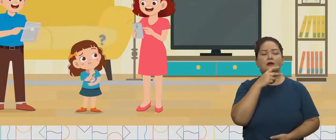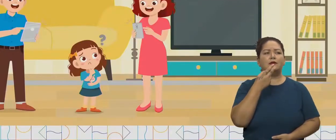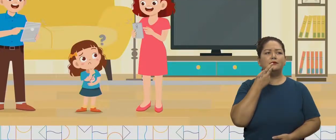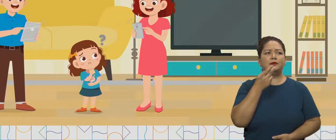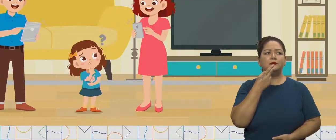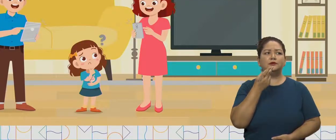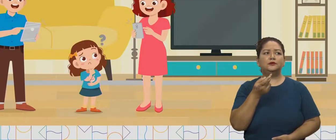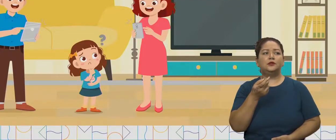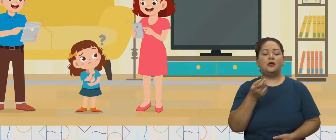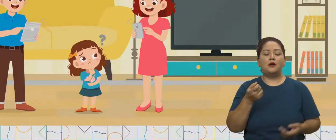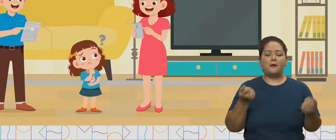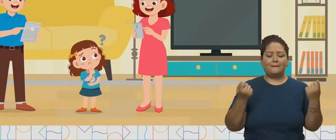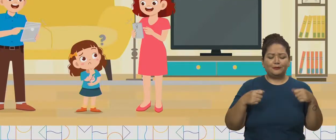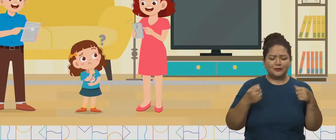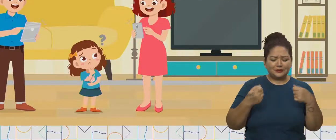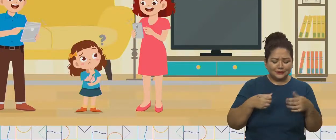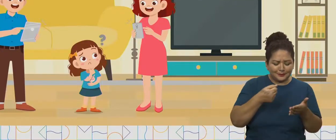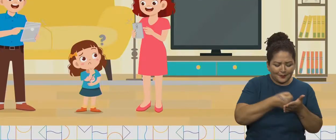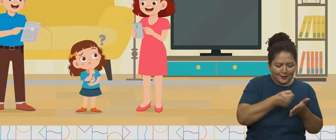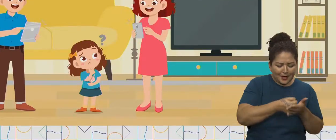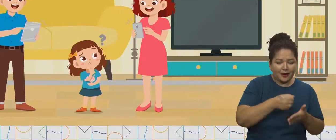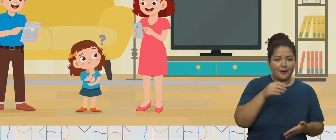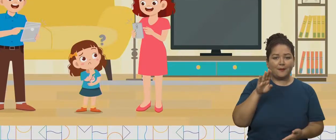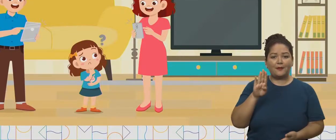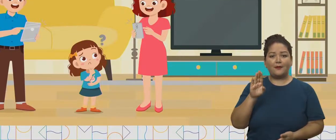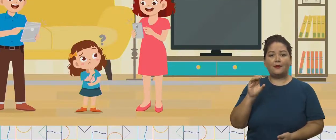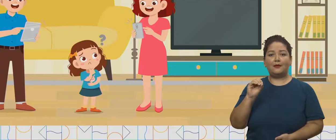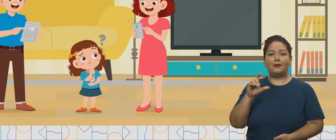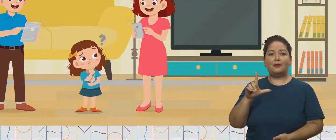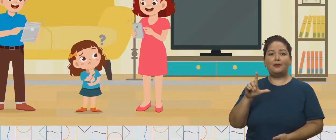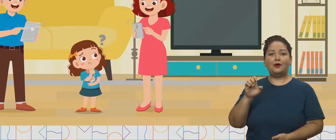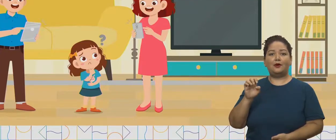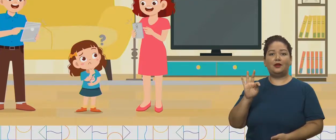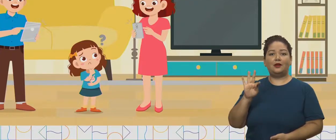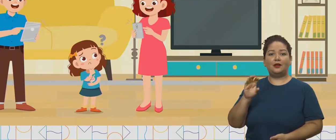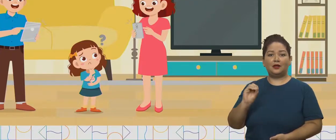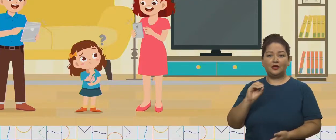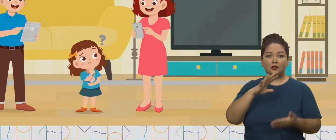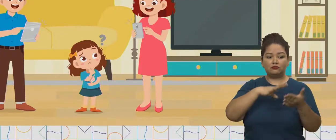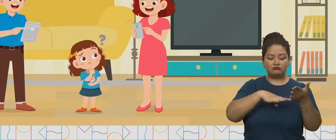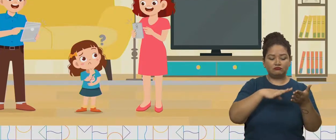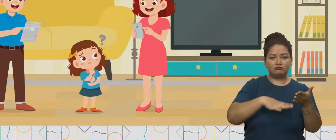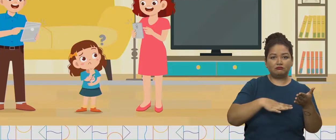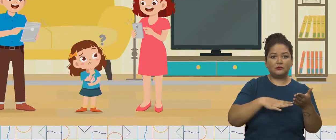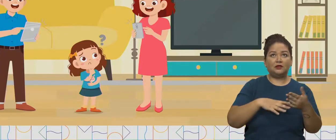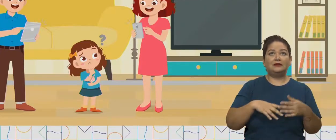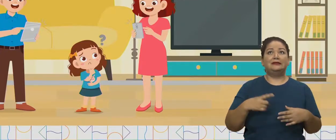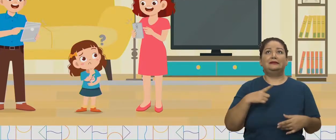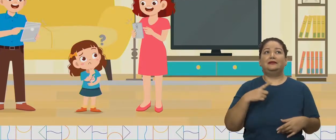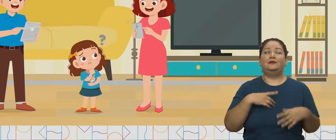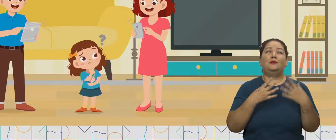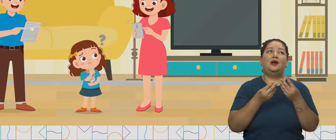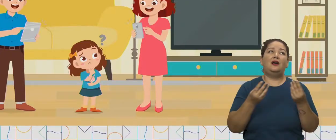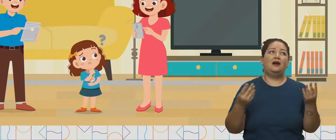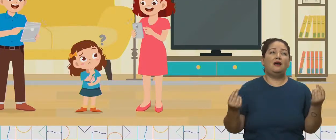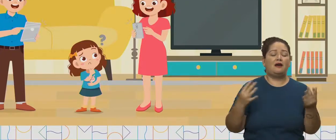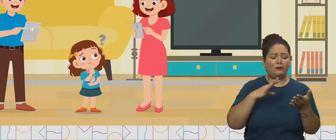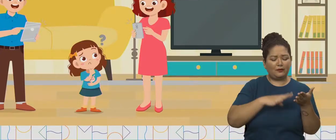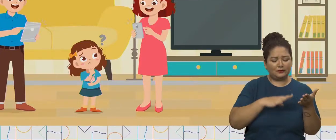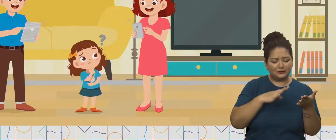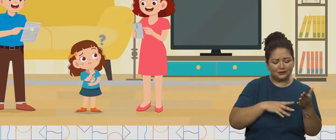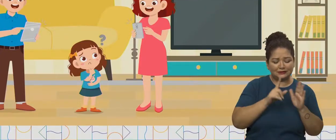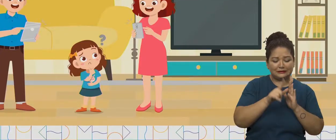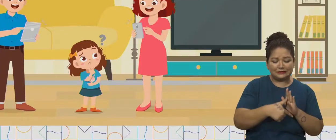algum parente seu falando algo do tipo tenho que pagar um monte de boleto? Ou eu tenho muitos